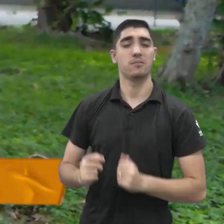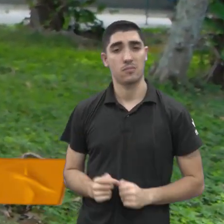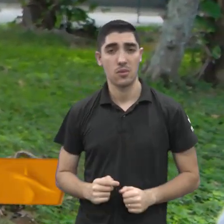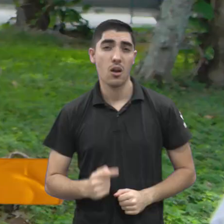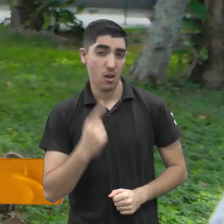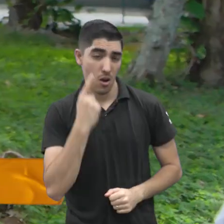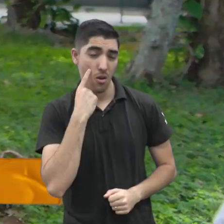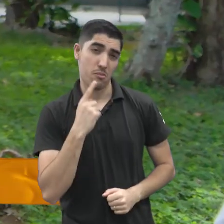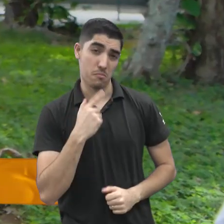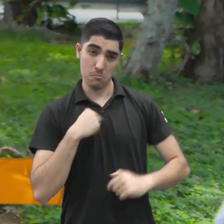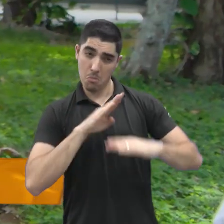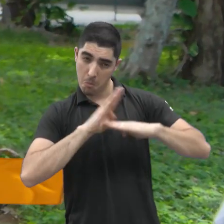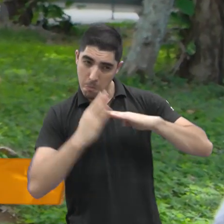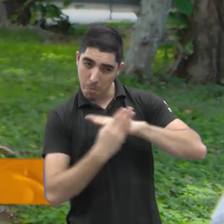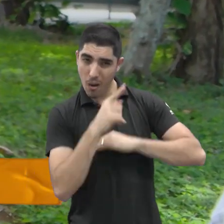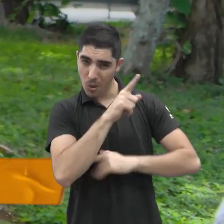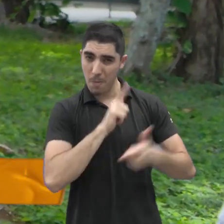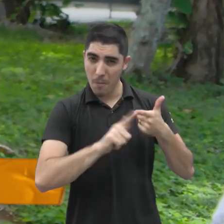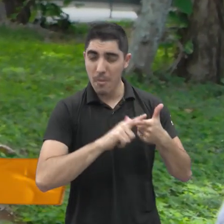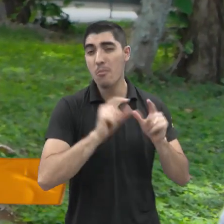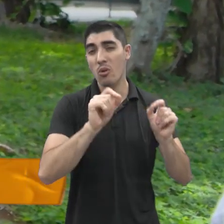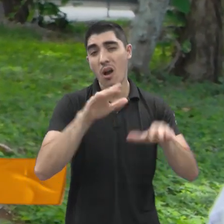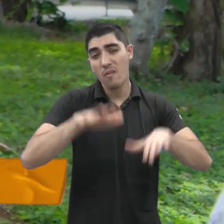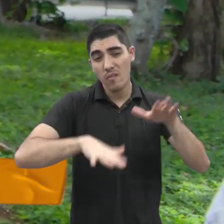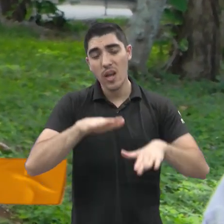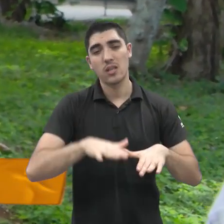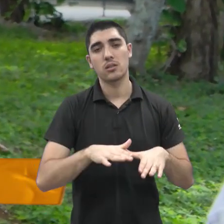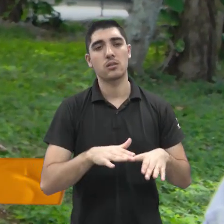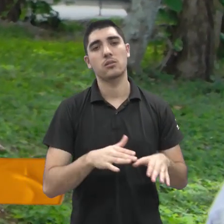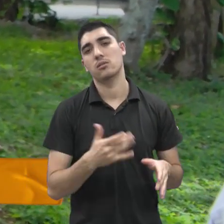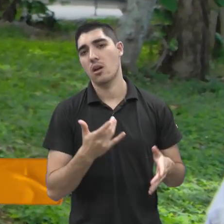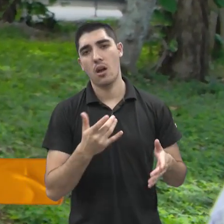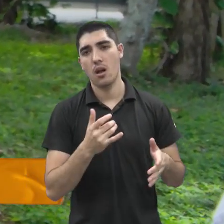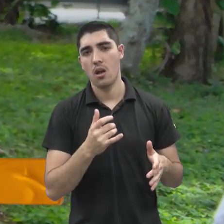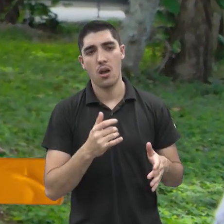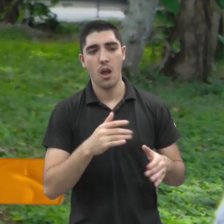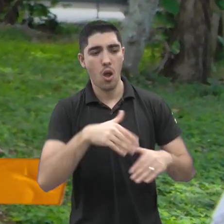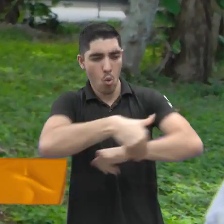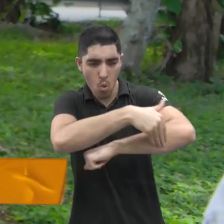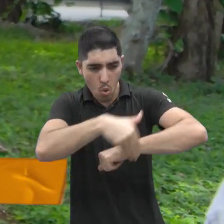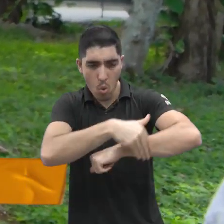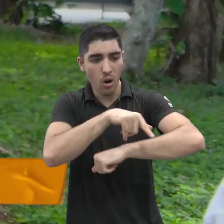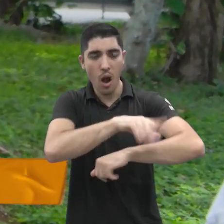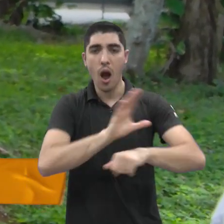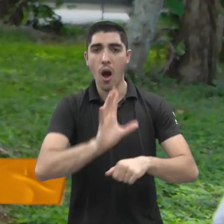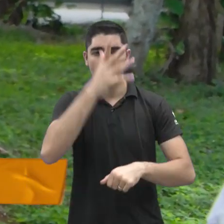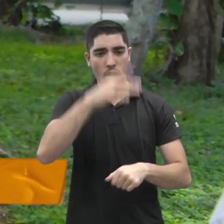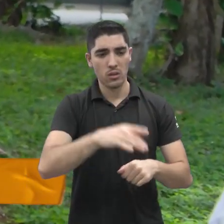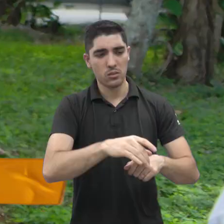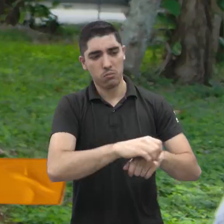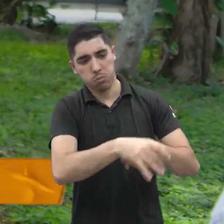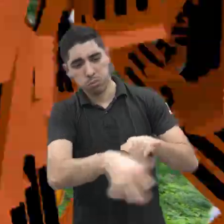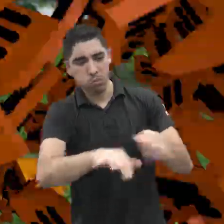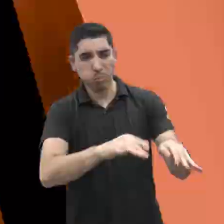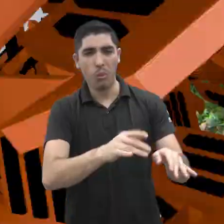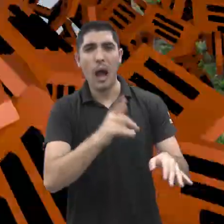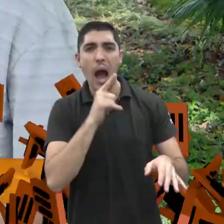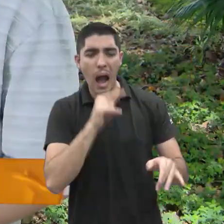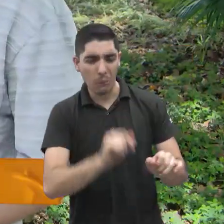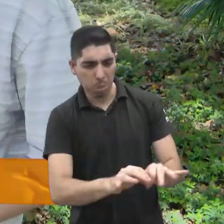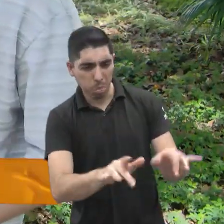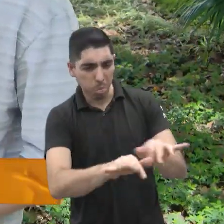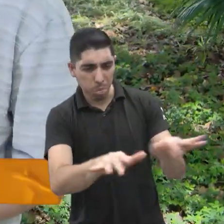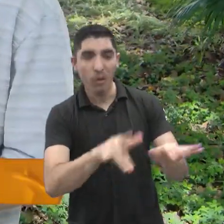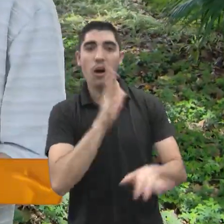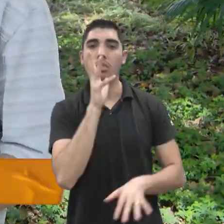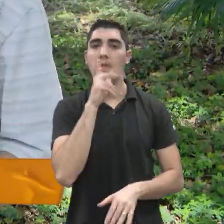mais na minha região, é quando é o vazamento. Quando dá vazamento nas ruas, a assistência é demorada. E me diz uma